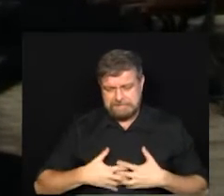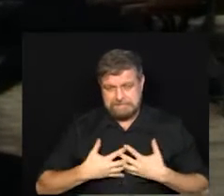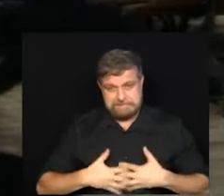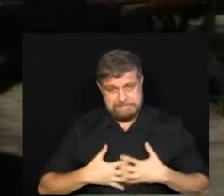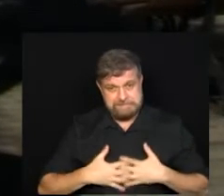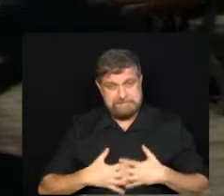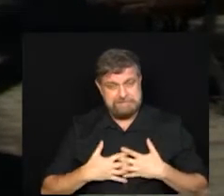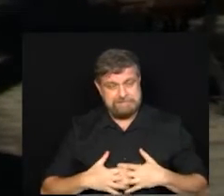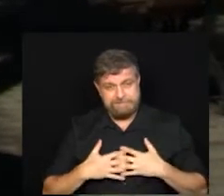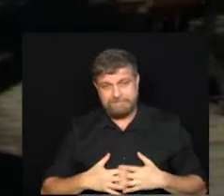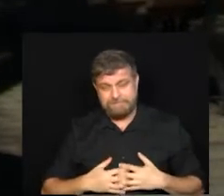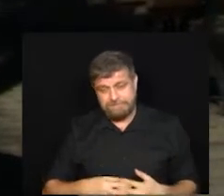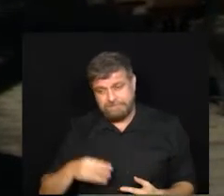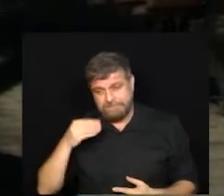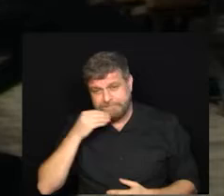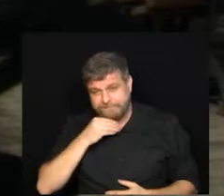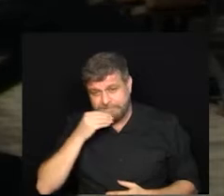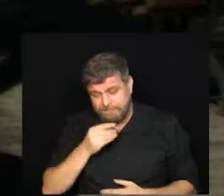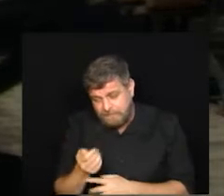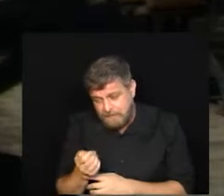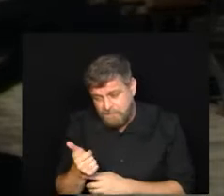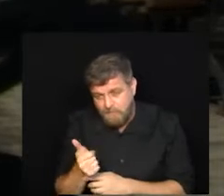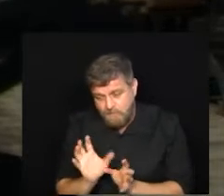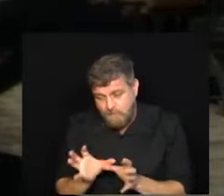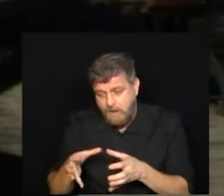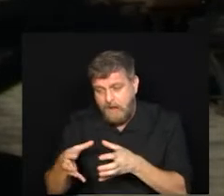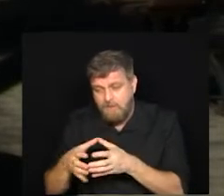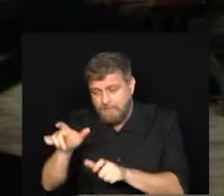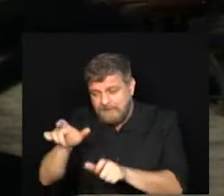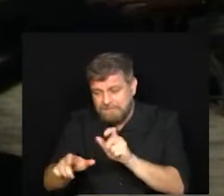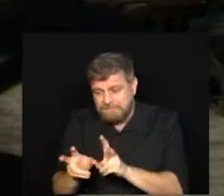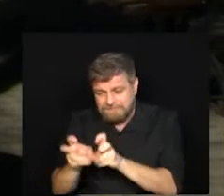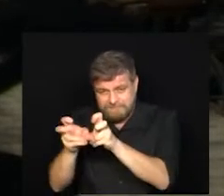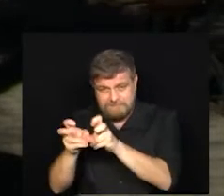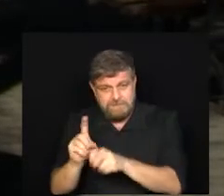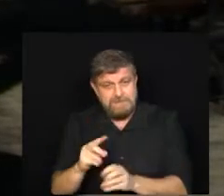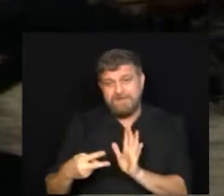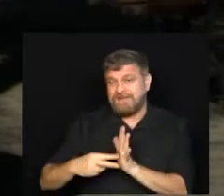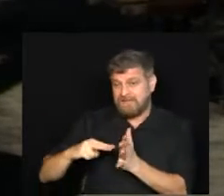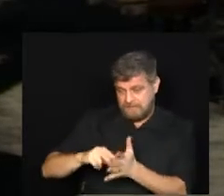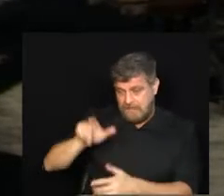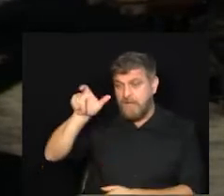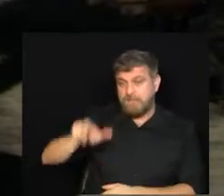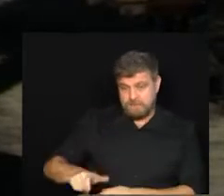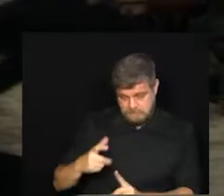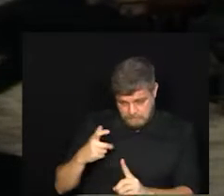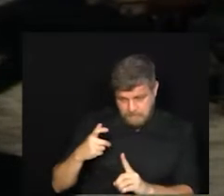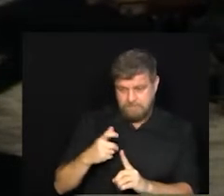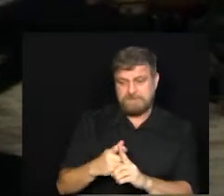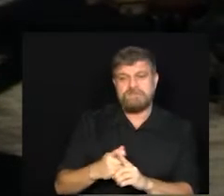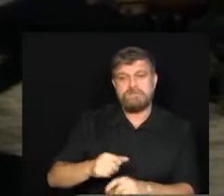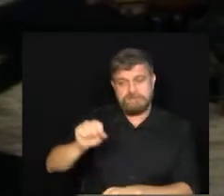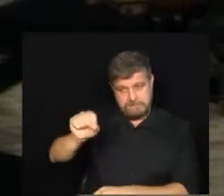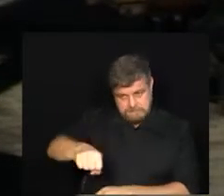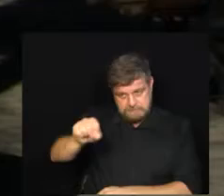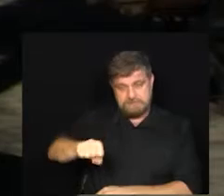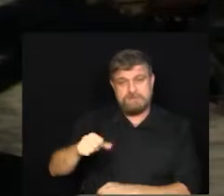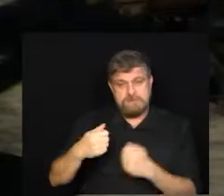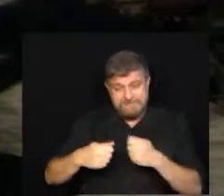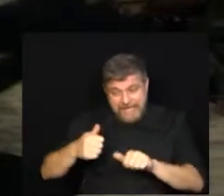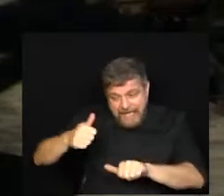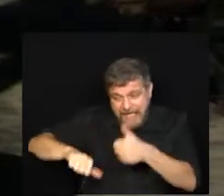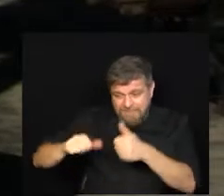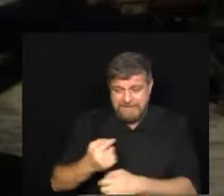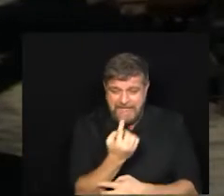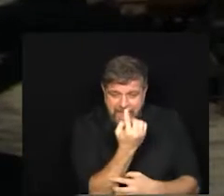a eficácia da vacina nesses grupos de pacientes. Não significa que essas pessoas não devam ser vacinadas. Elas precisam avaliar cada